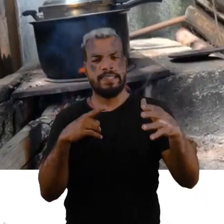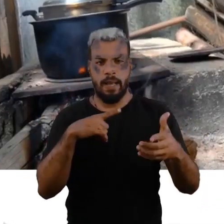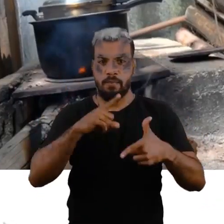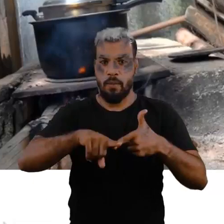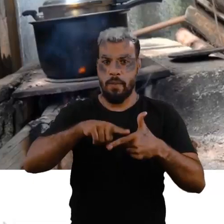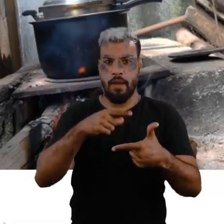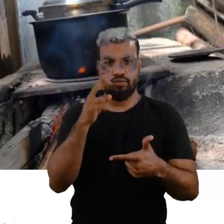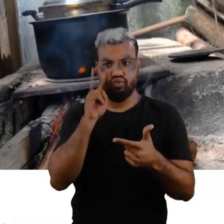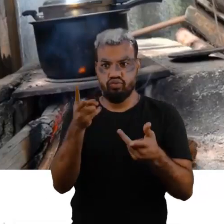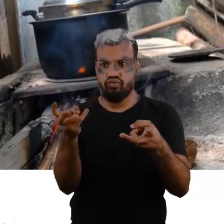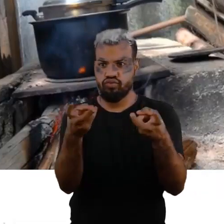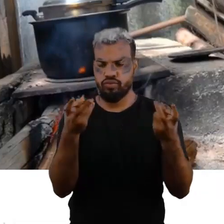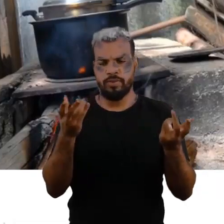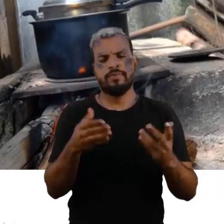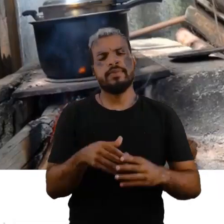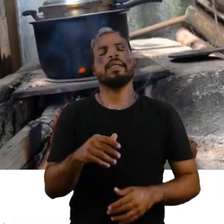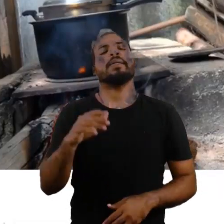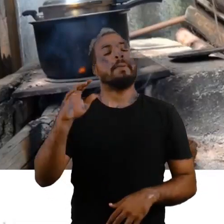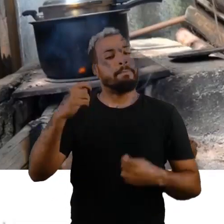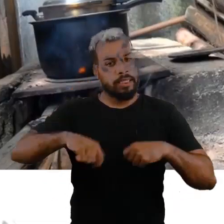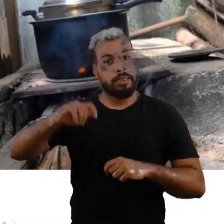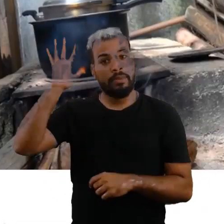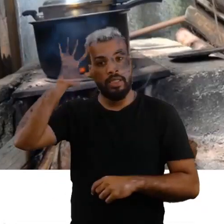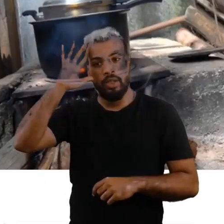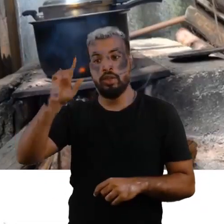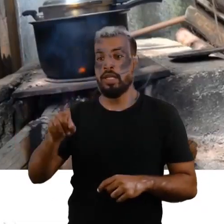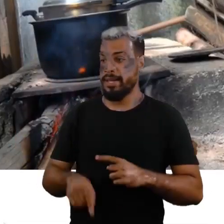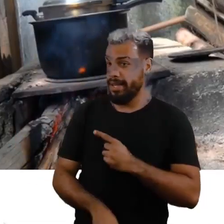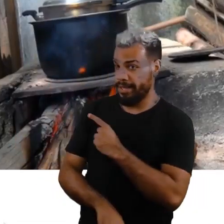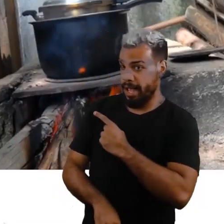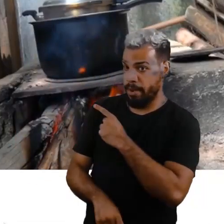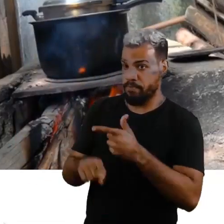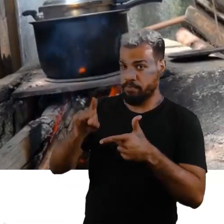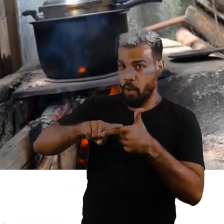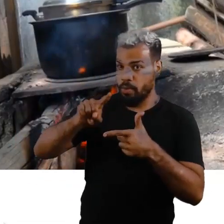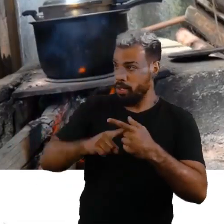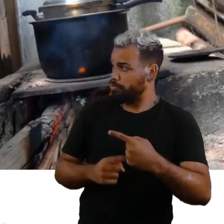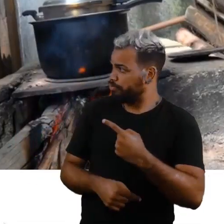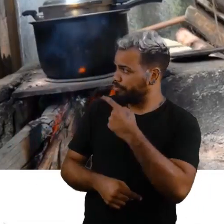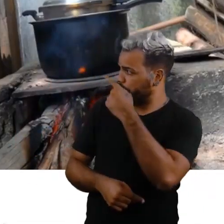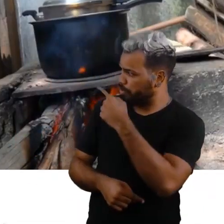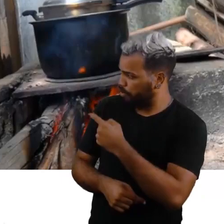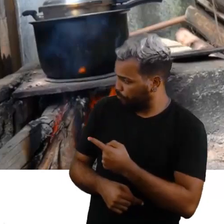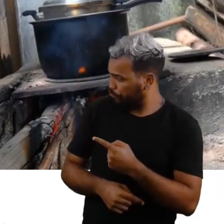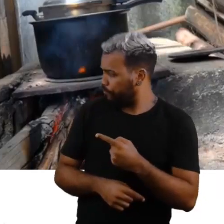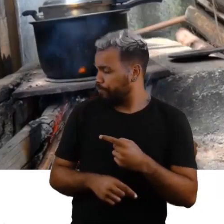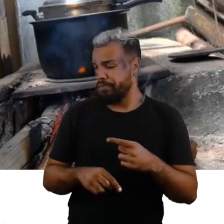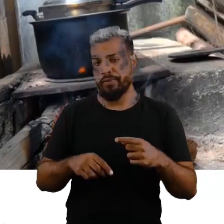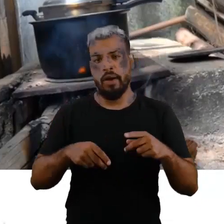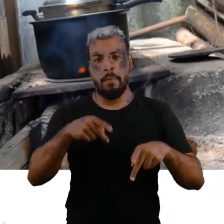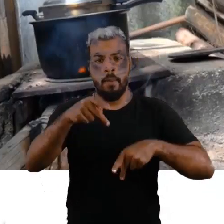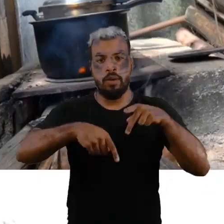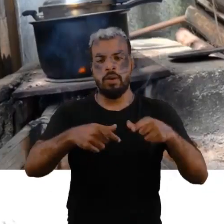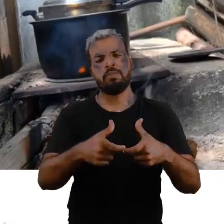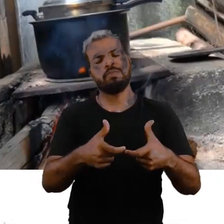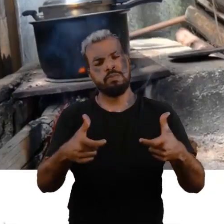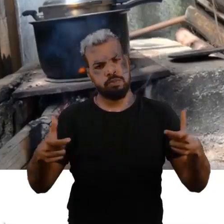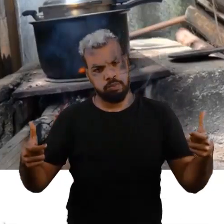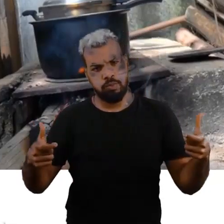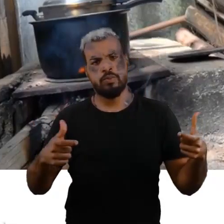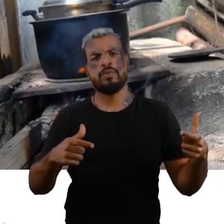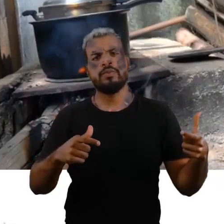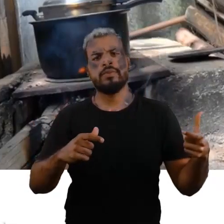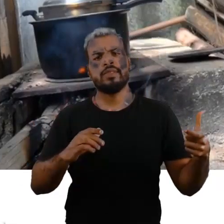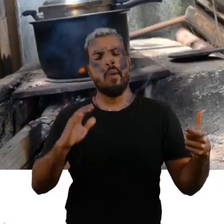enxerga hoje, né? A gente tem que imaginar também que, além desses problemas, a população vem